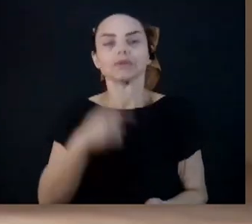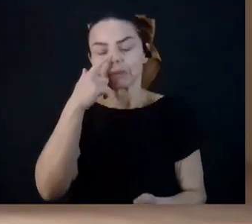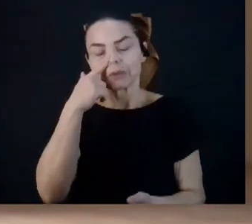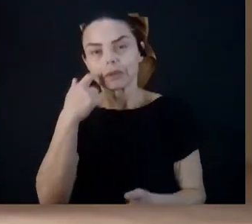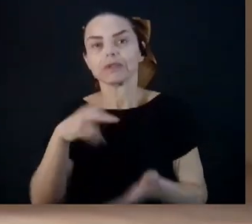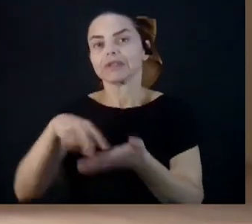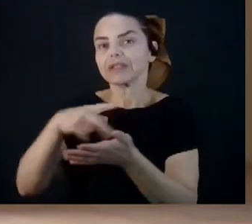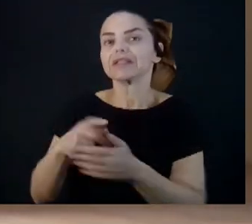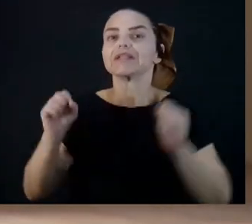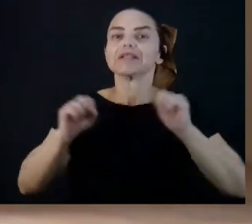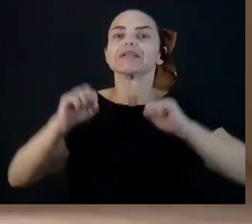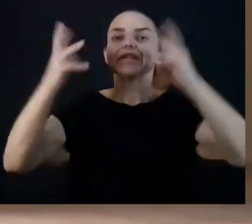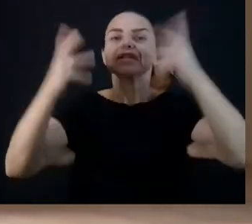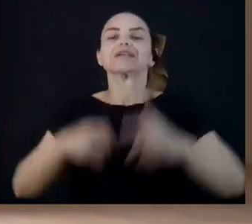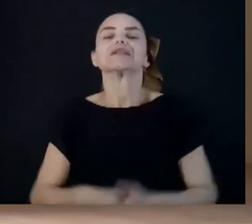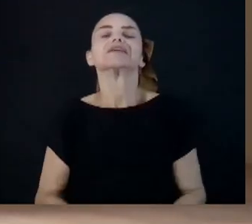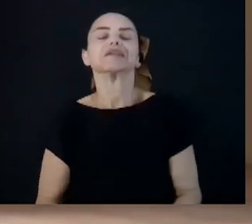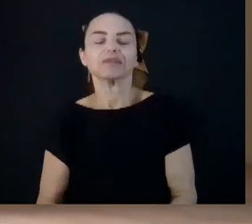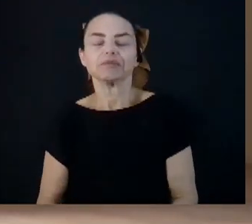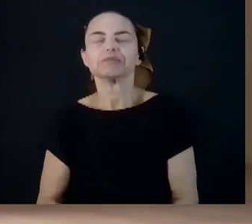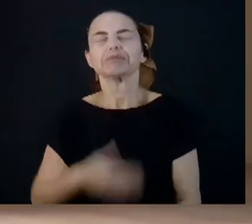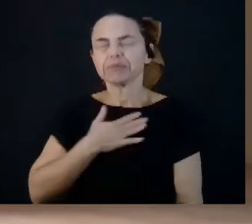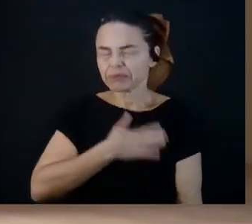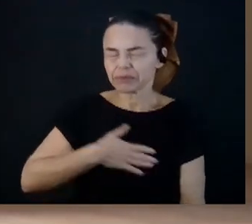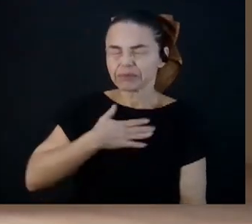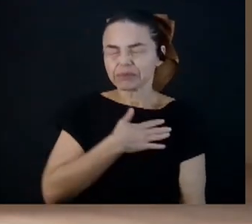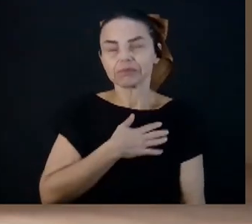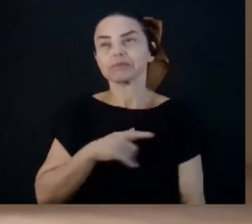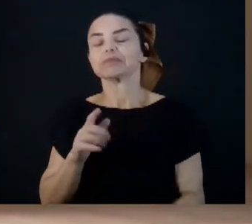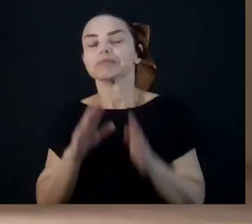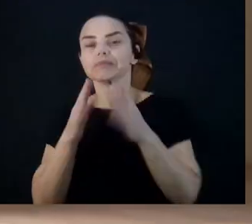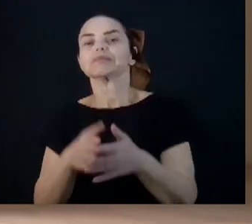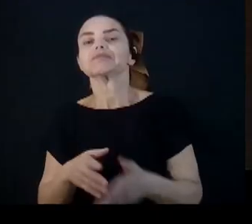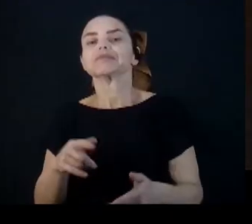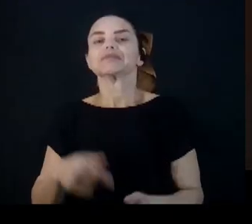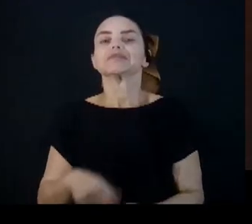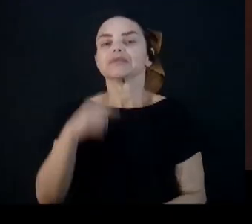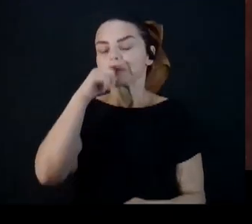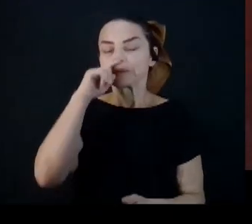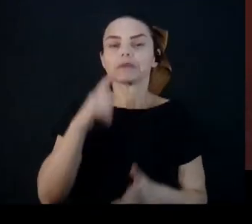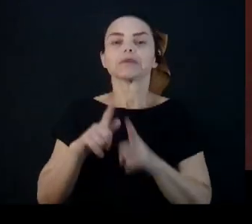que a gente faz, gira hoje em torno do grupo de danças que a gente tem.